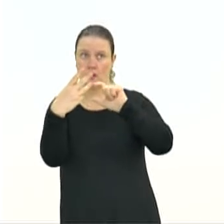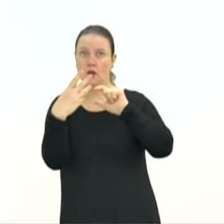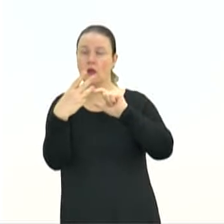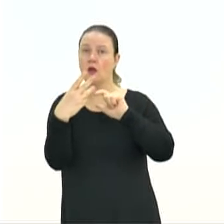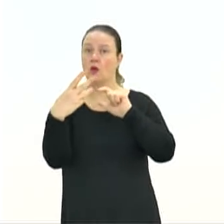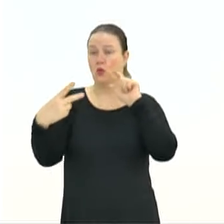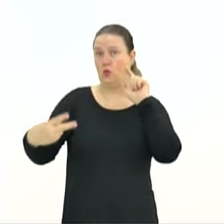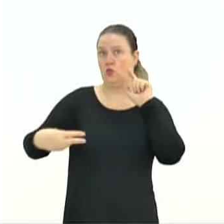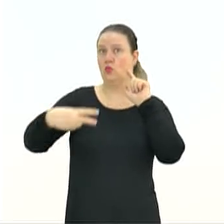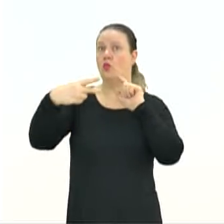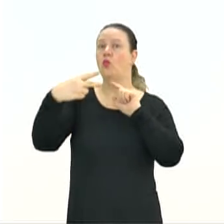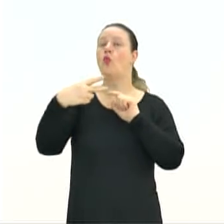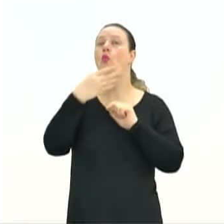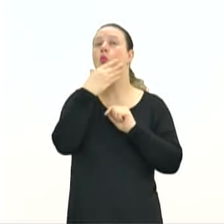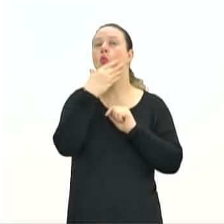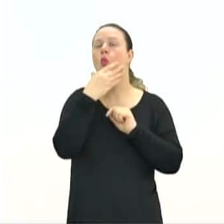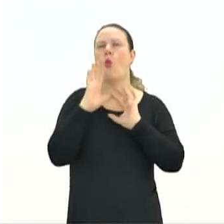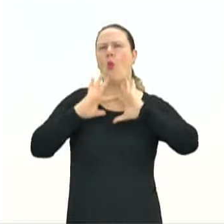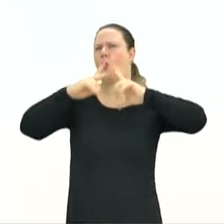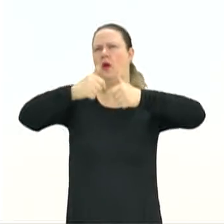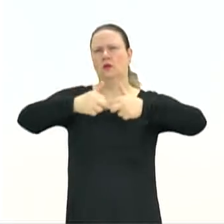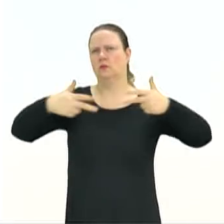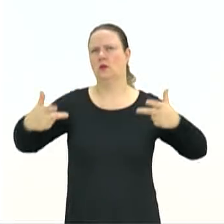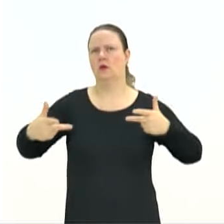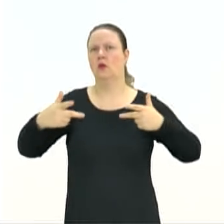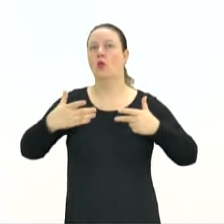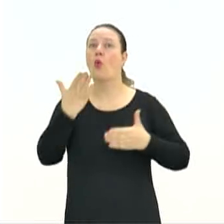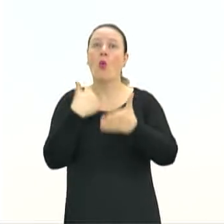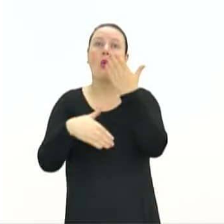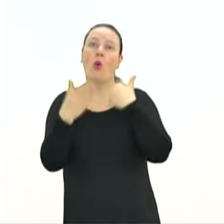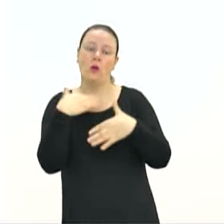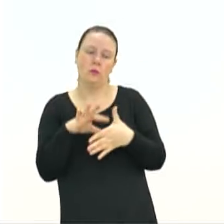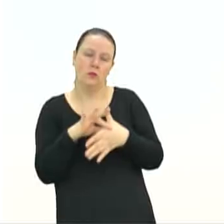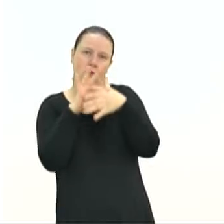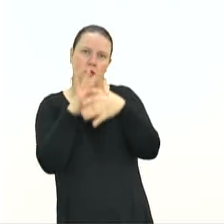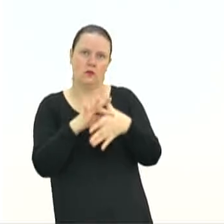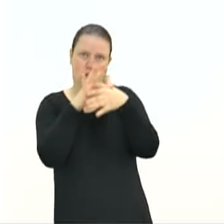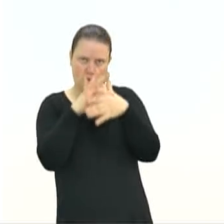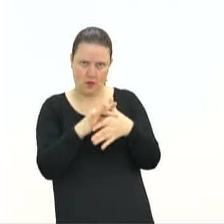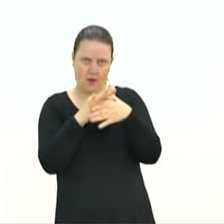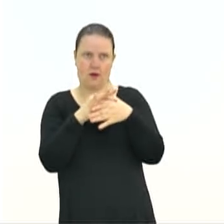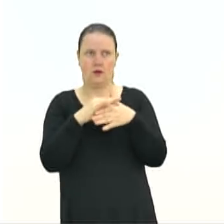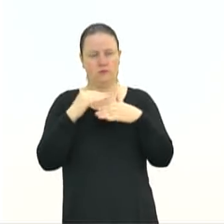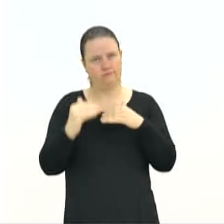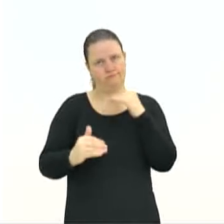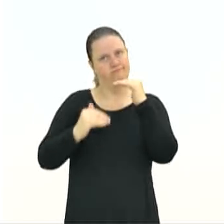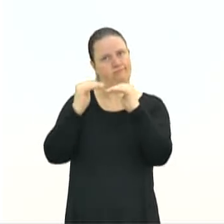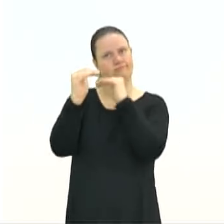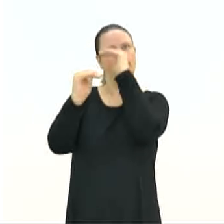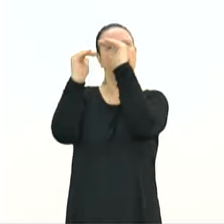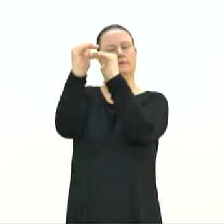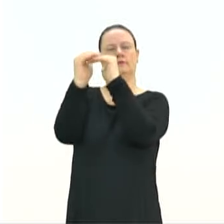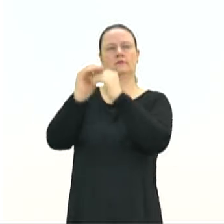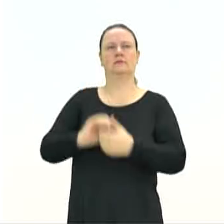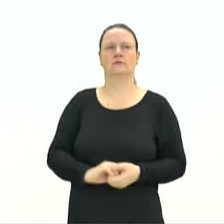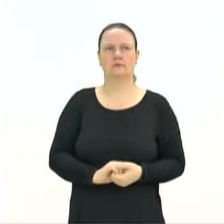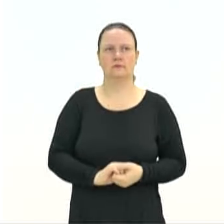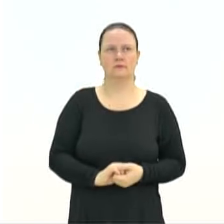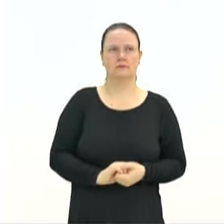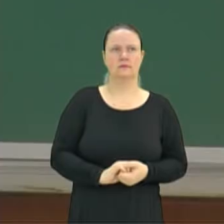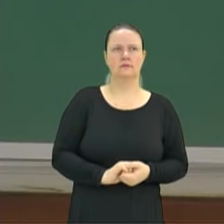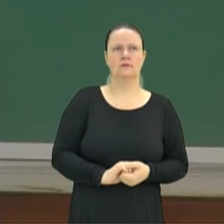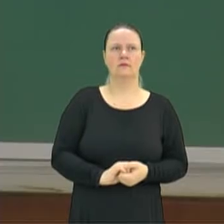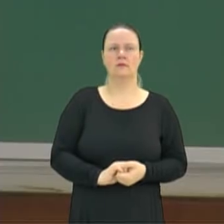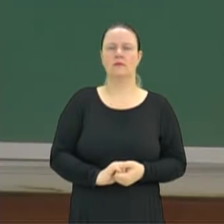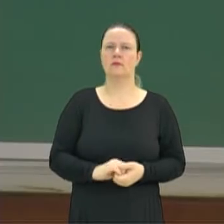coisa, ó, consumidor secundário, que daí vai ser um animal carnívoro, nosso nível trófico 3, e assim por diante, ó, consumidor terciário, outro